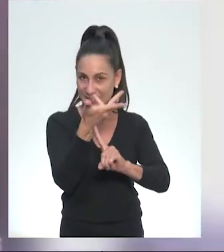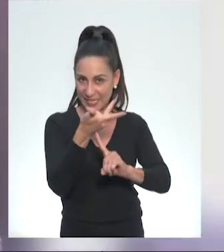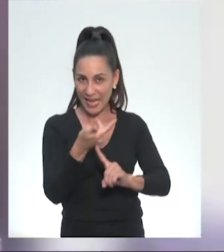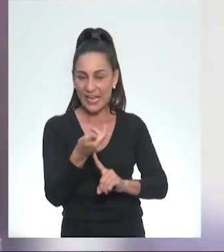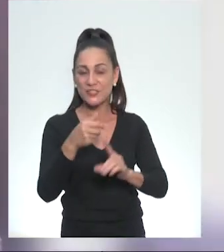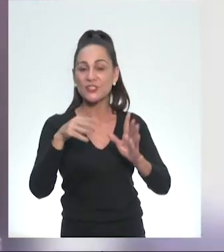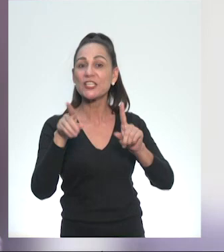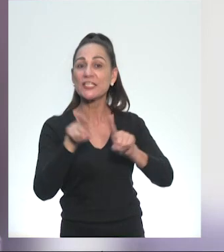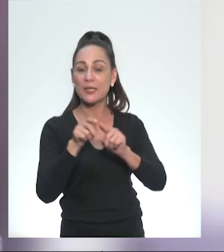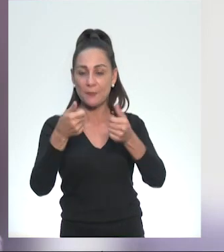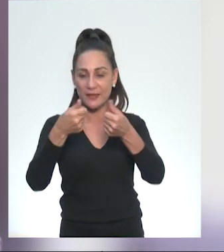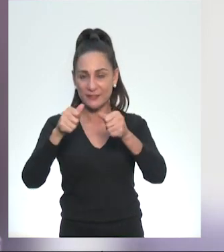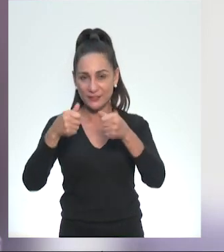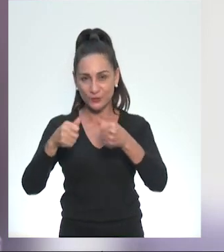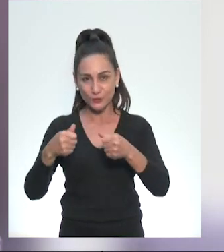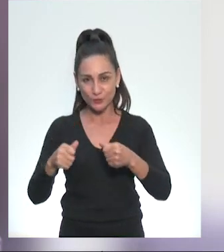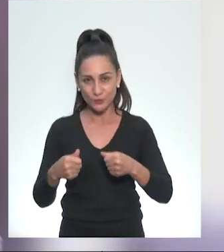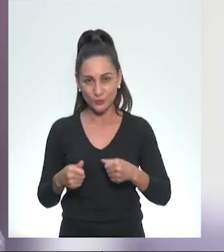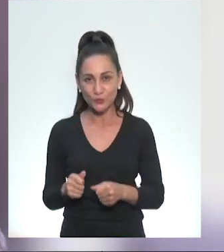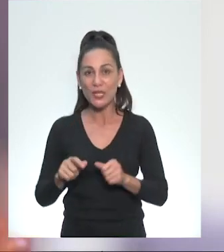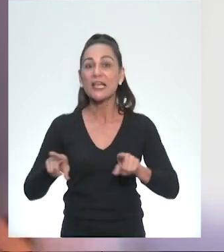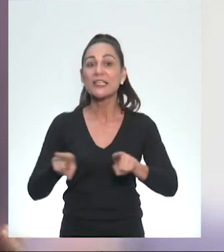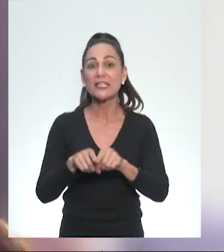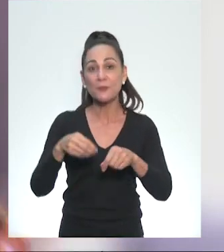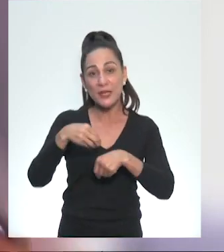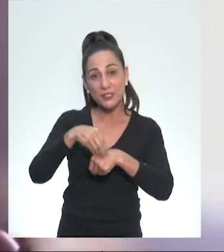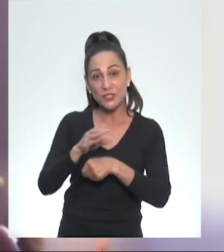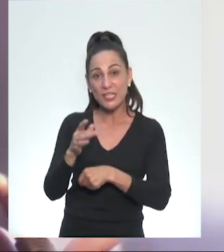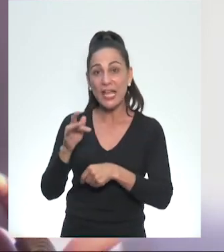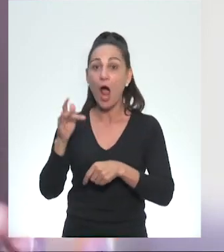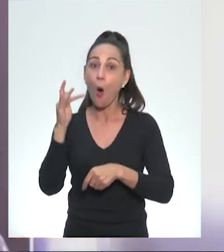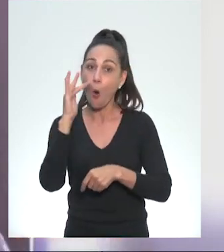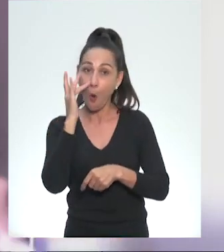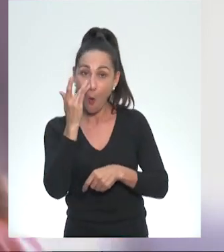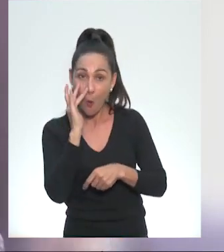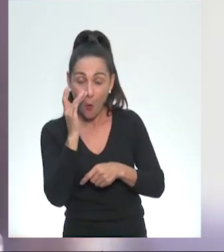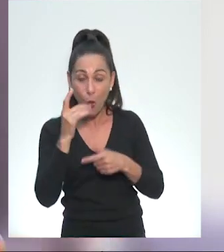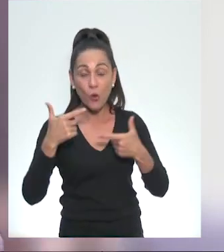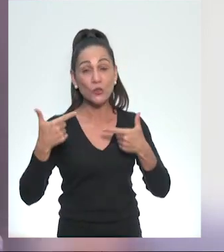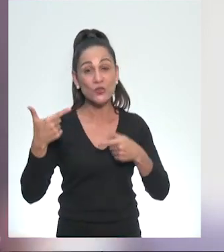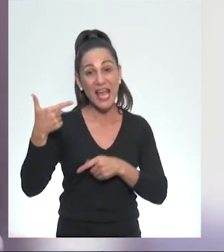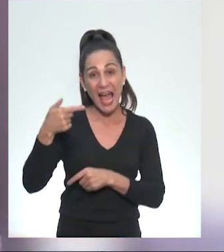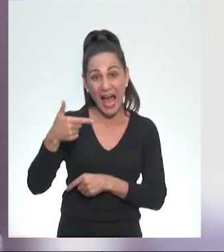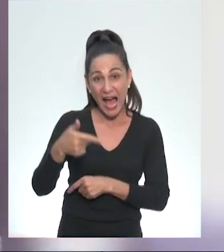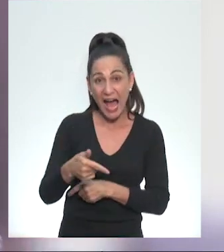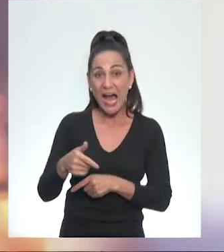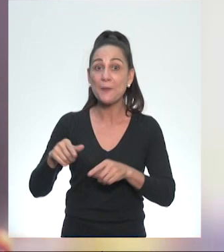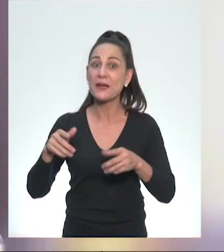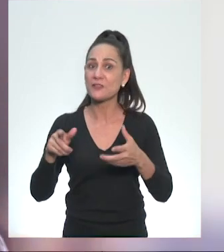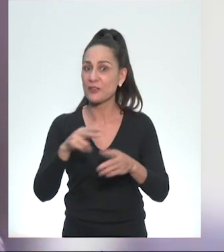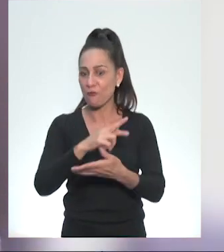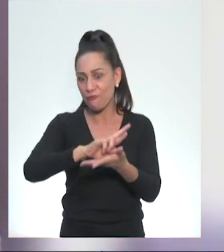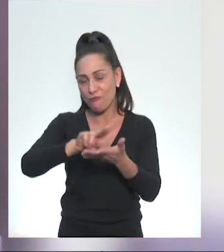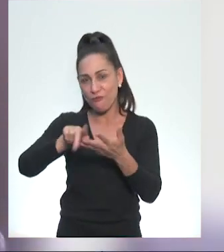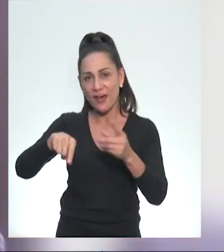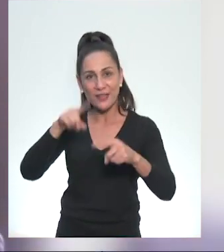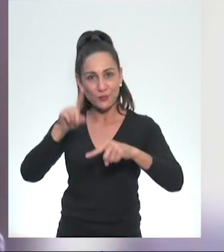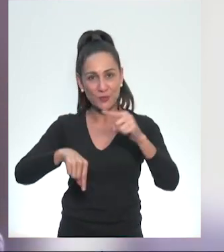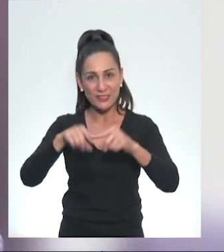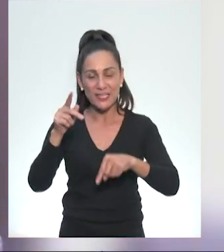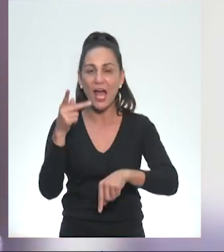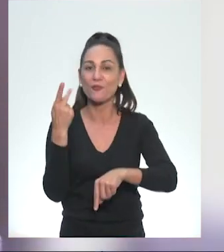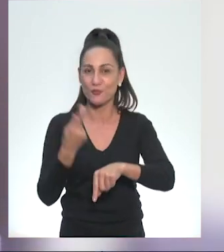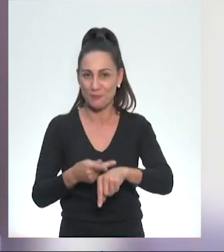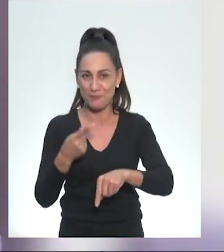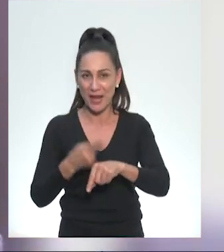no artesanato. Além de fornecer ouro, armas e outros tipos de manufaturas metálicas aí para o